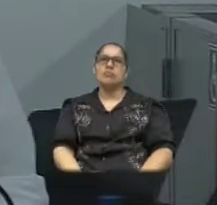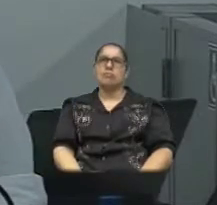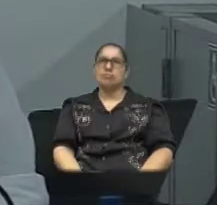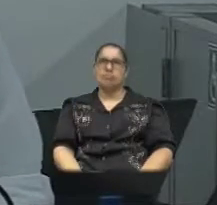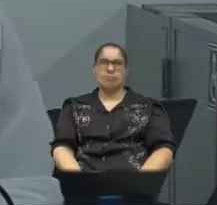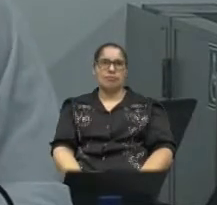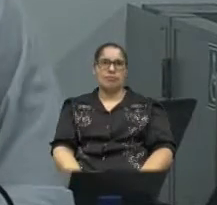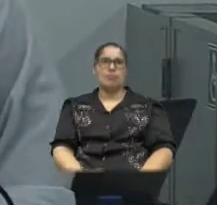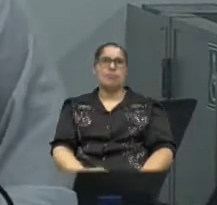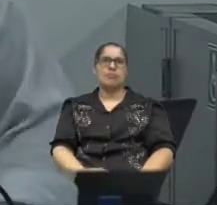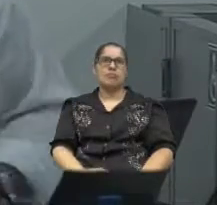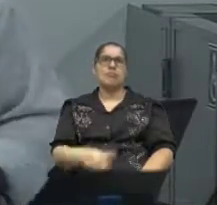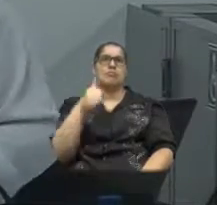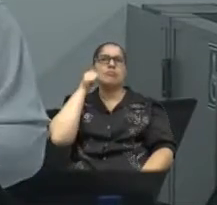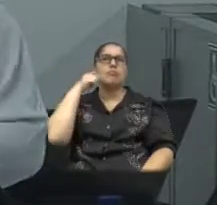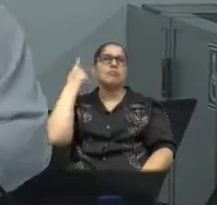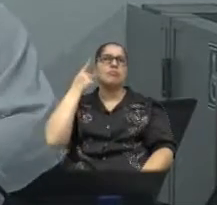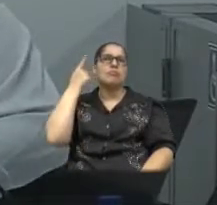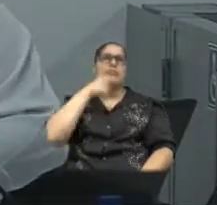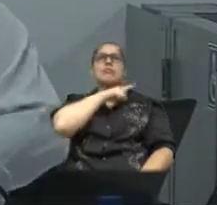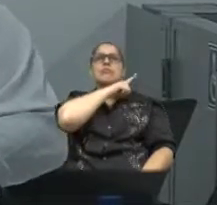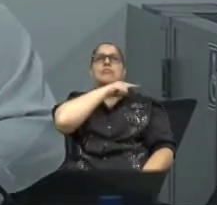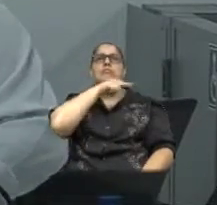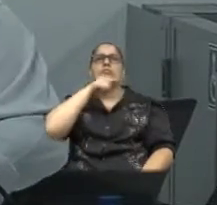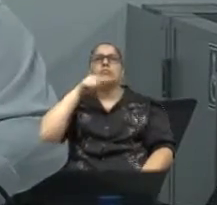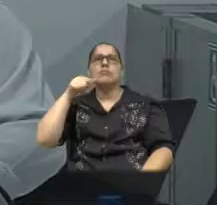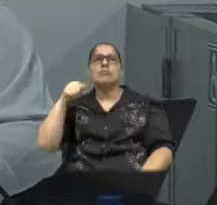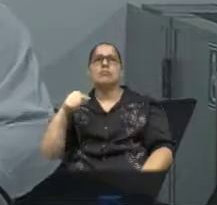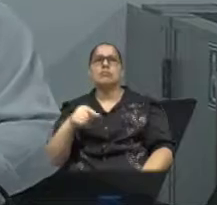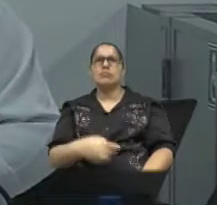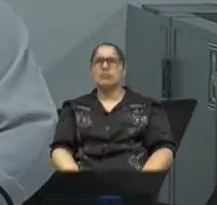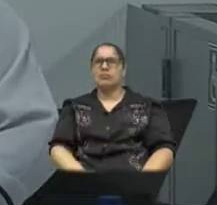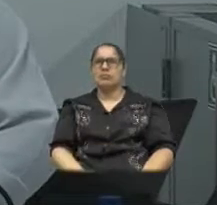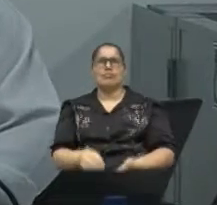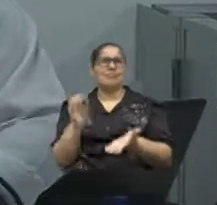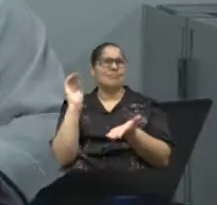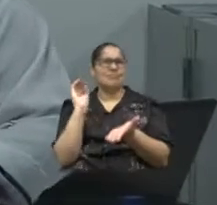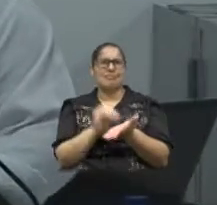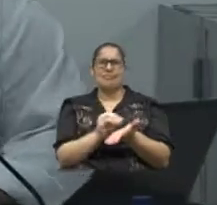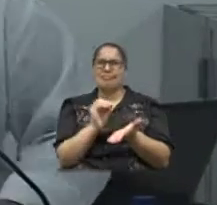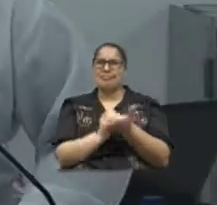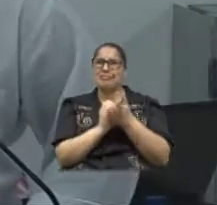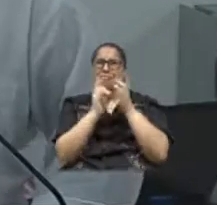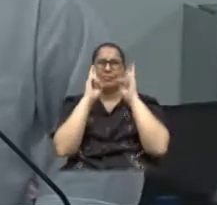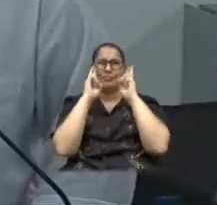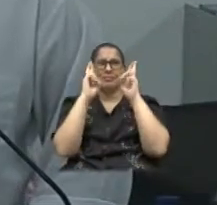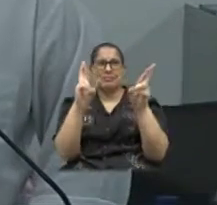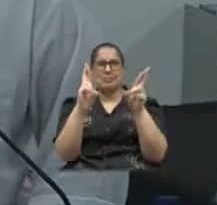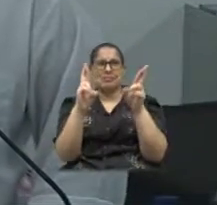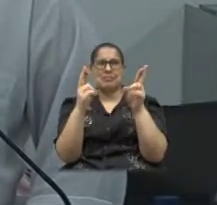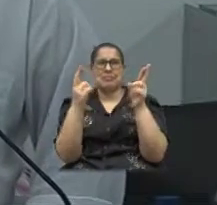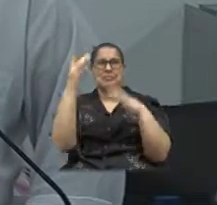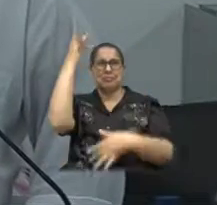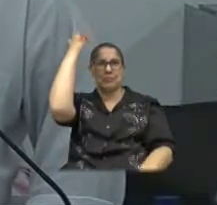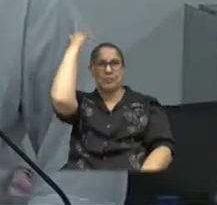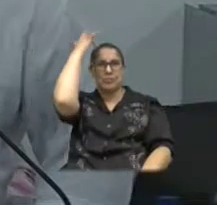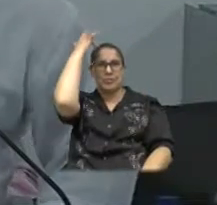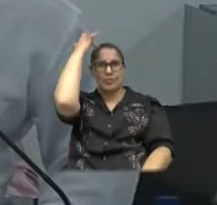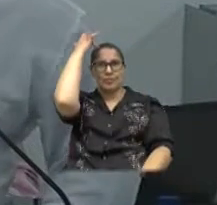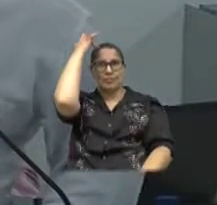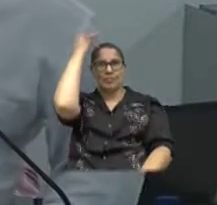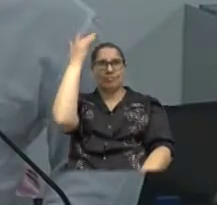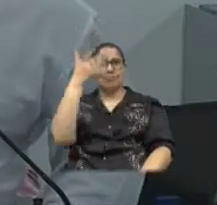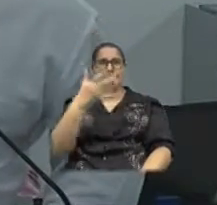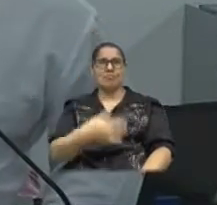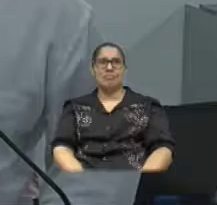Mayra, que para mim isso aqui faltou totalmente com respeito para com os meus irmãos católicos. Colocou